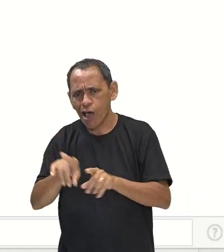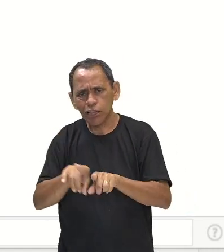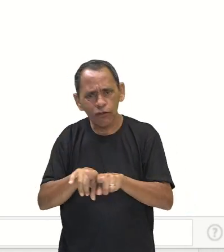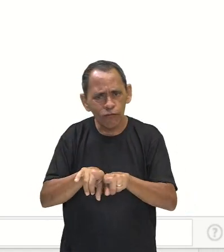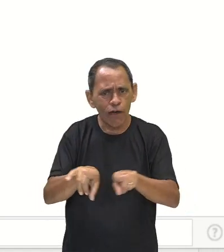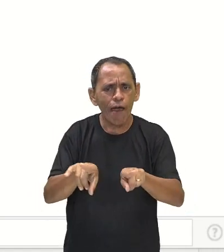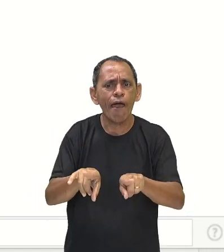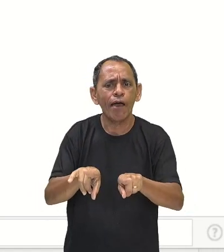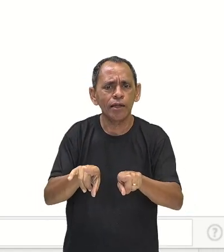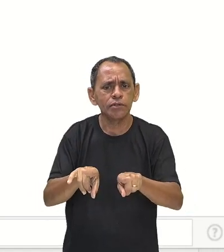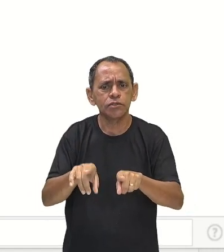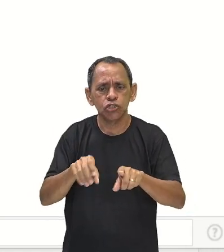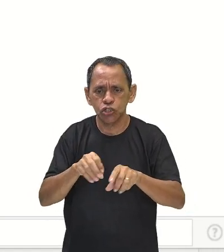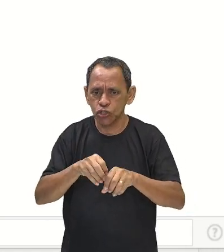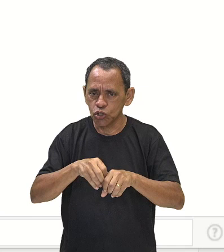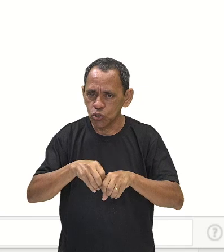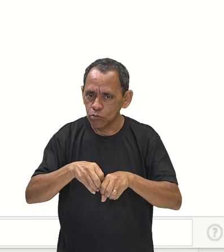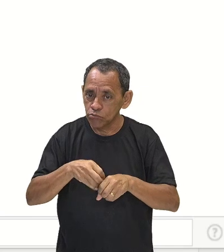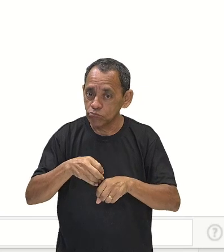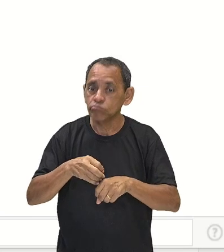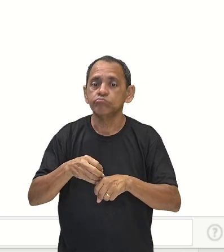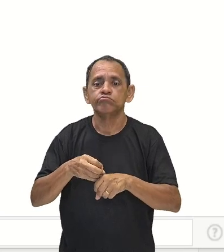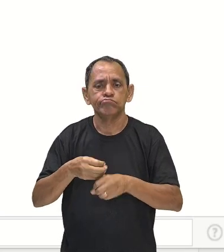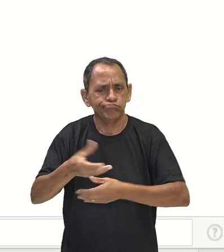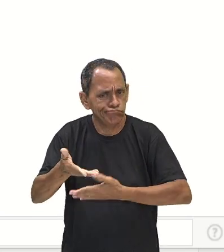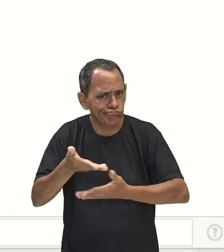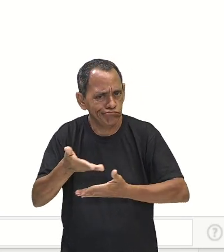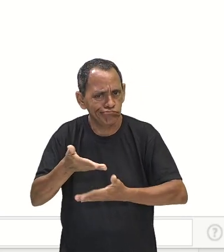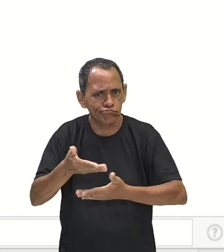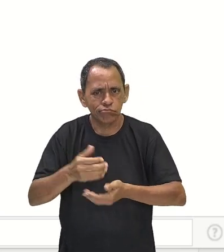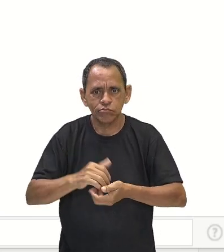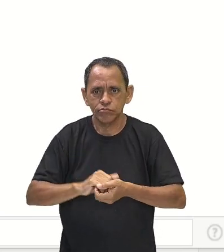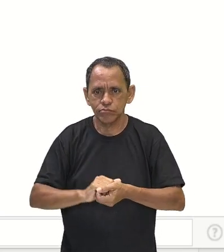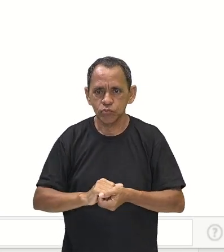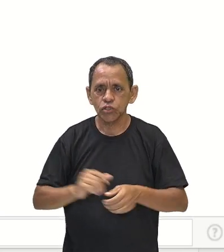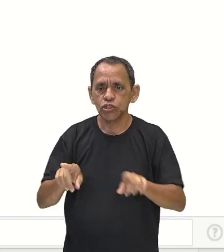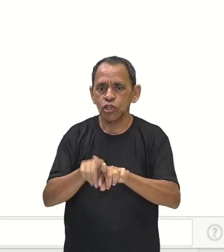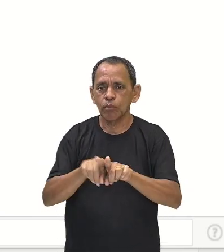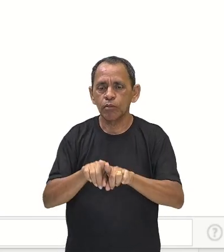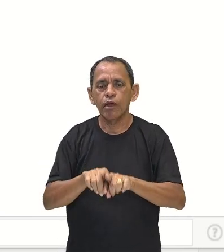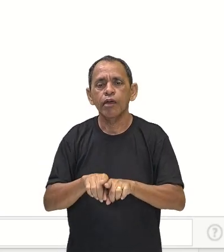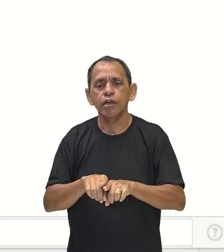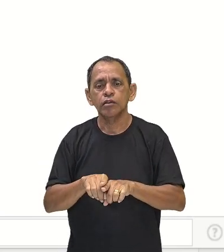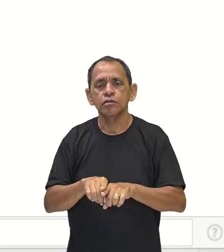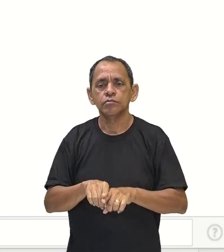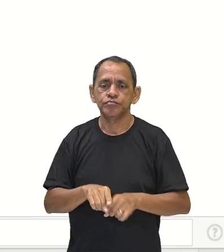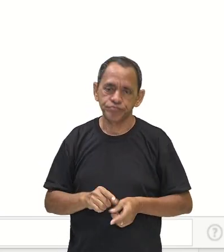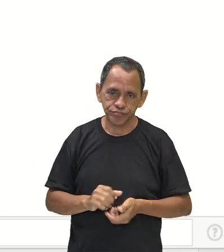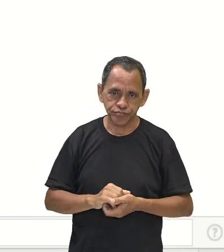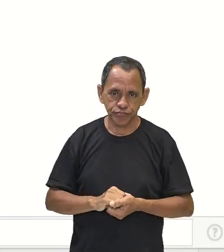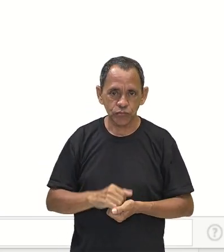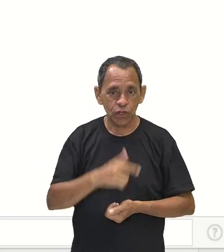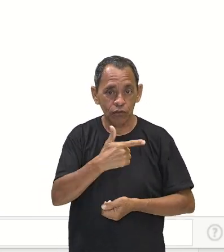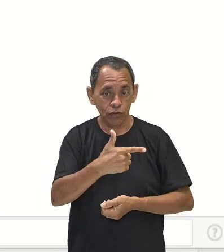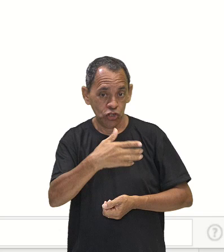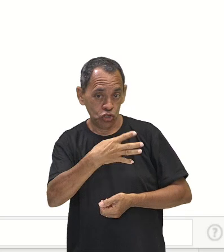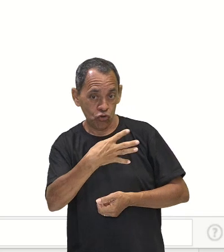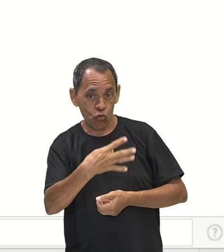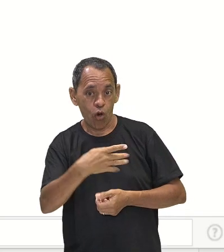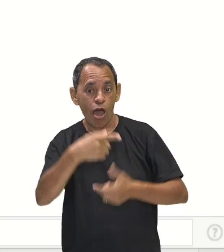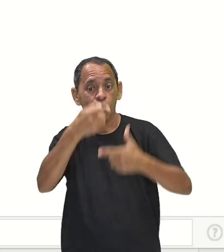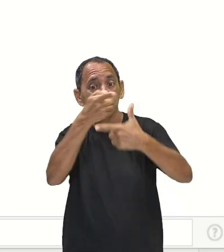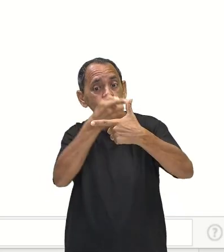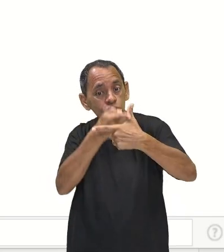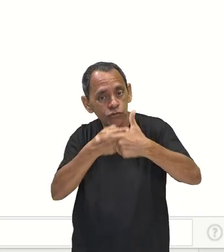a mesma aresta, cada 2 vértices compartilham a mesma aresta, nós teríamos que pegar o 24 e dividir por 2. Ou seja,